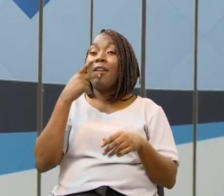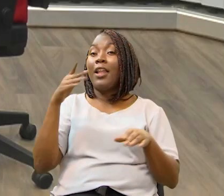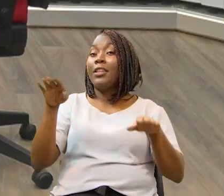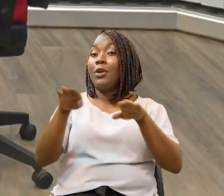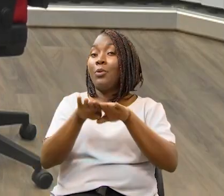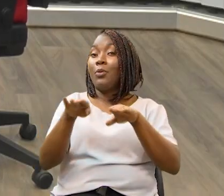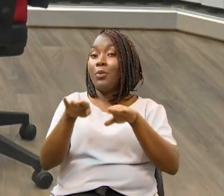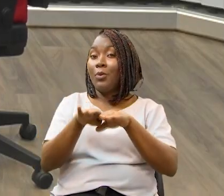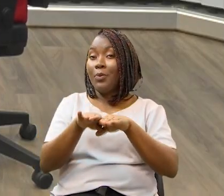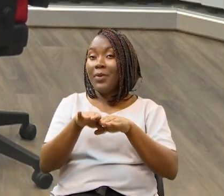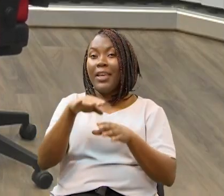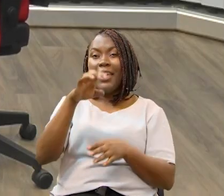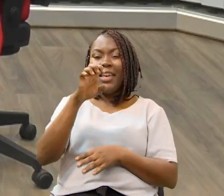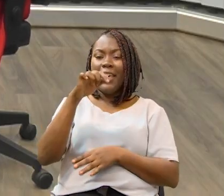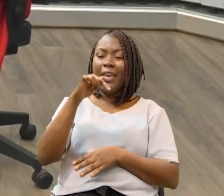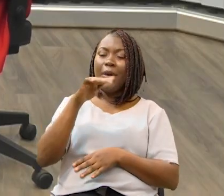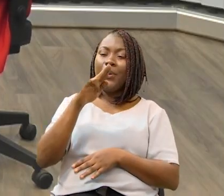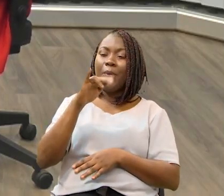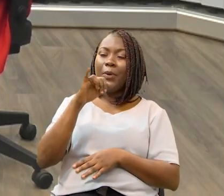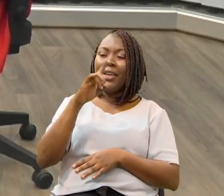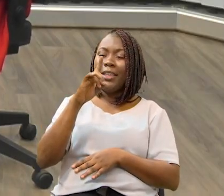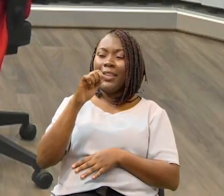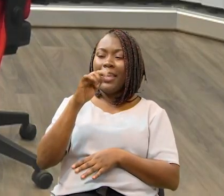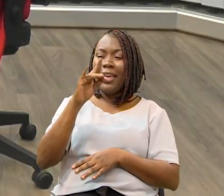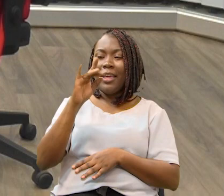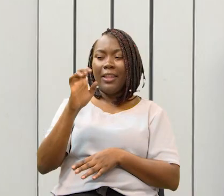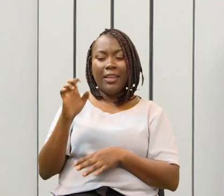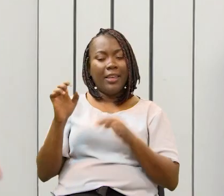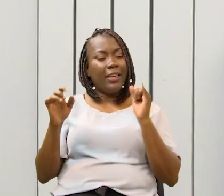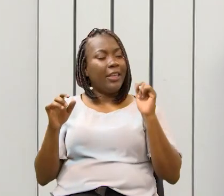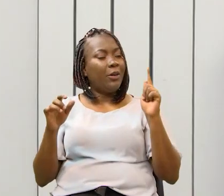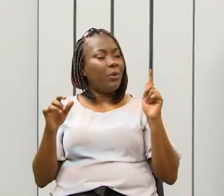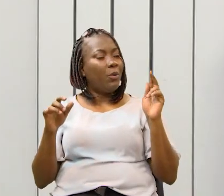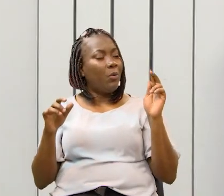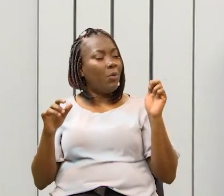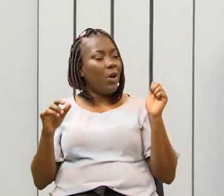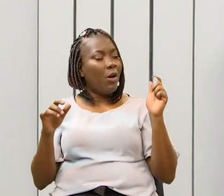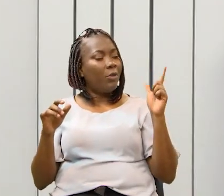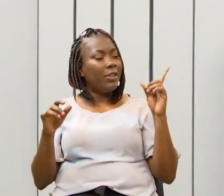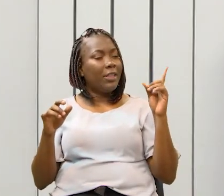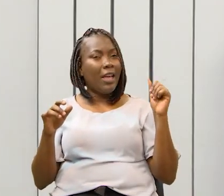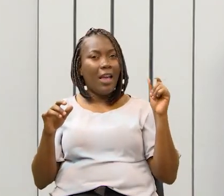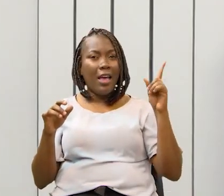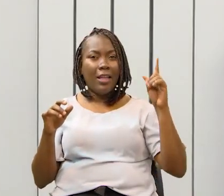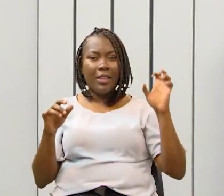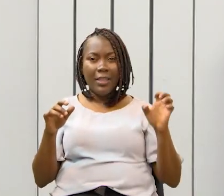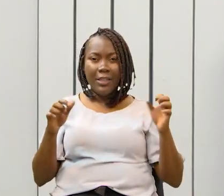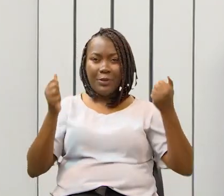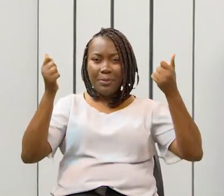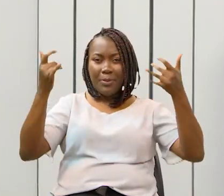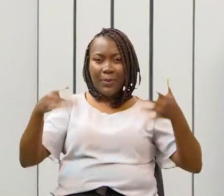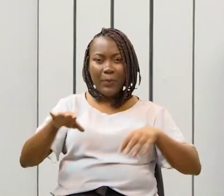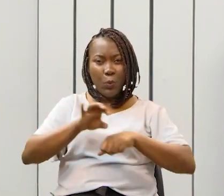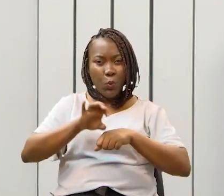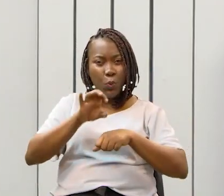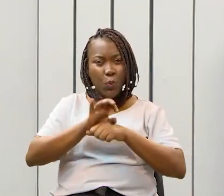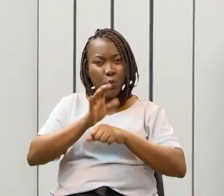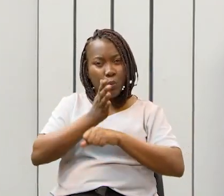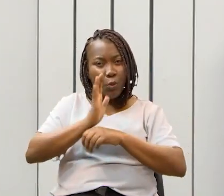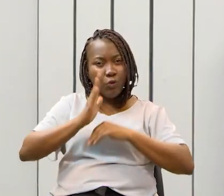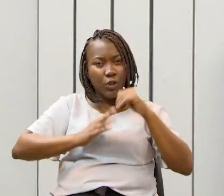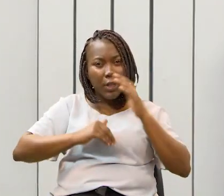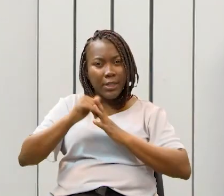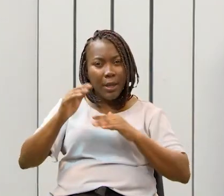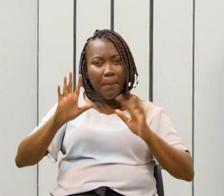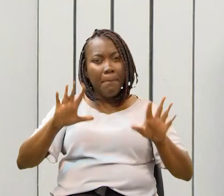igualdade. Exatamente. Falando da equidade, para falar da igualdade, nós acabamos de citar aqui dos cursos profissionalizantes,